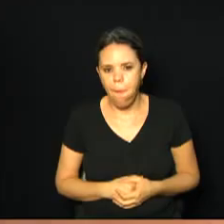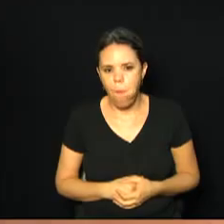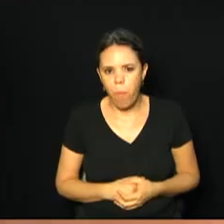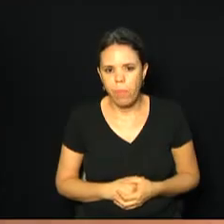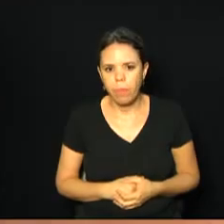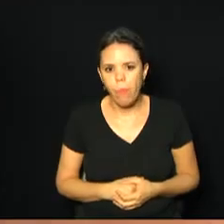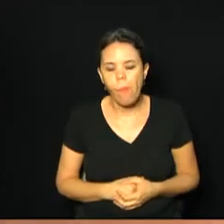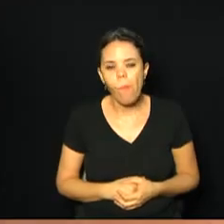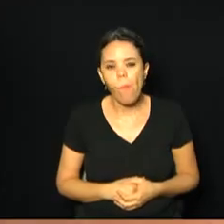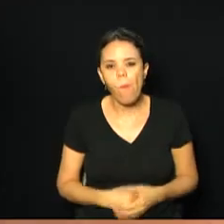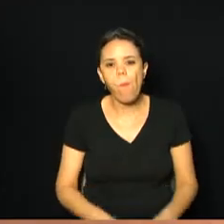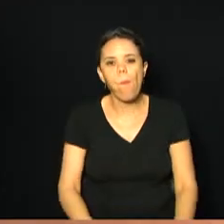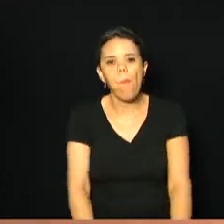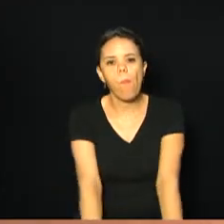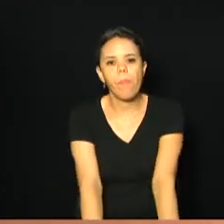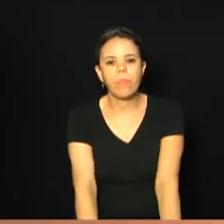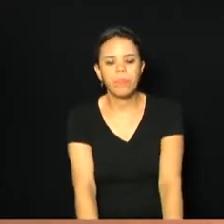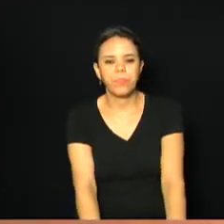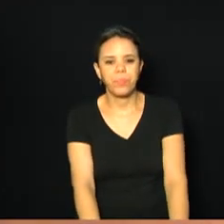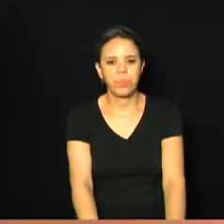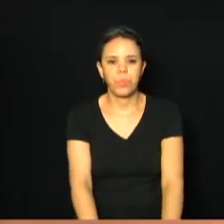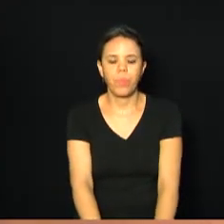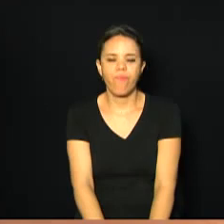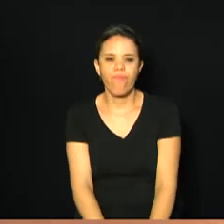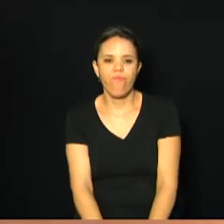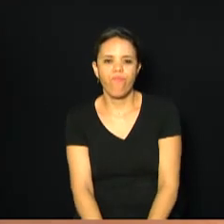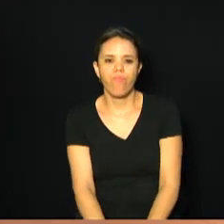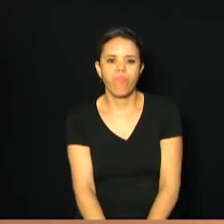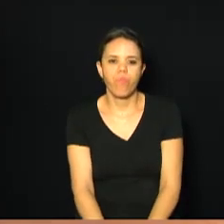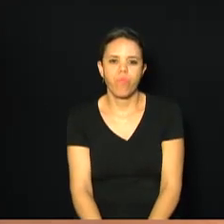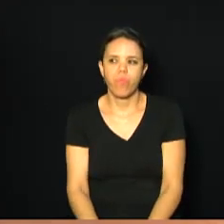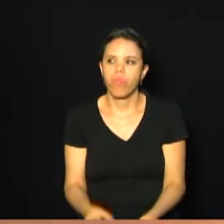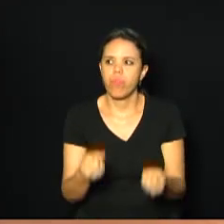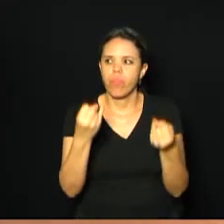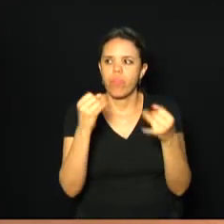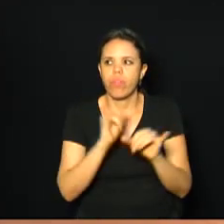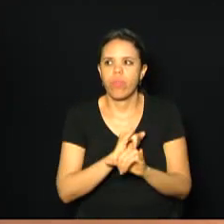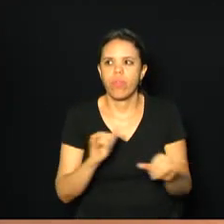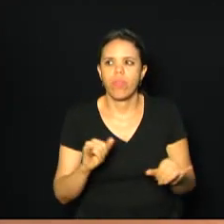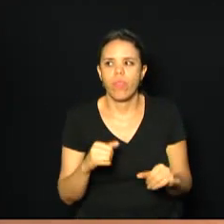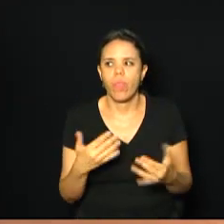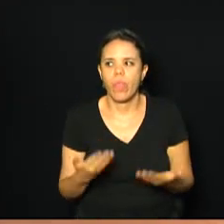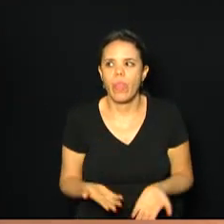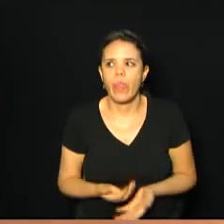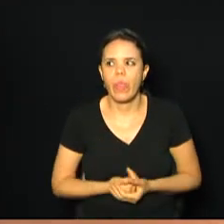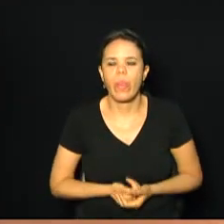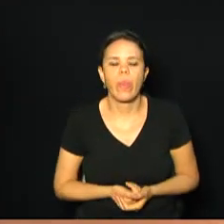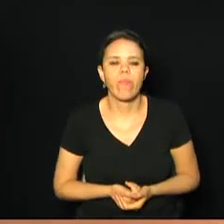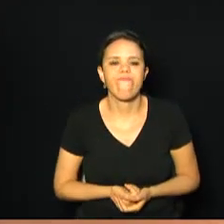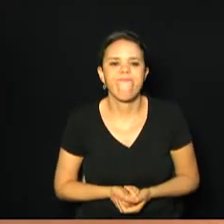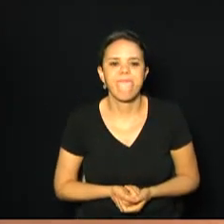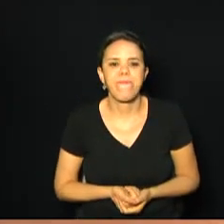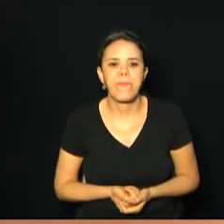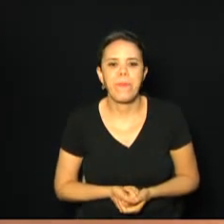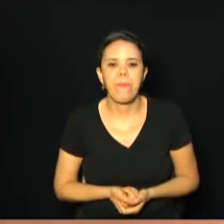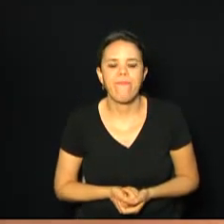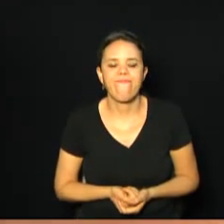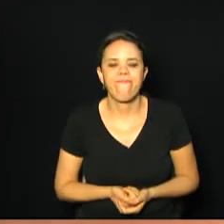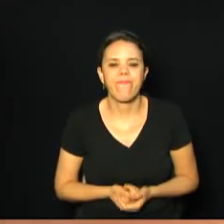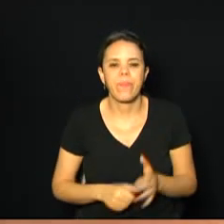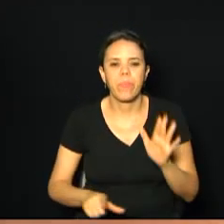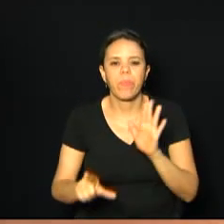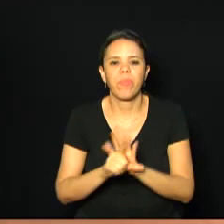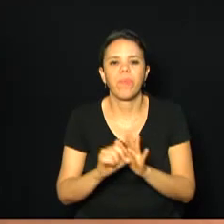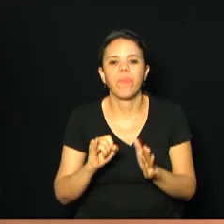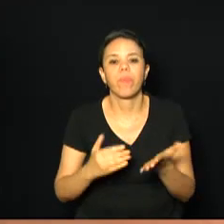Ô Regis, eu gostaria que você pudesse dar uma informação para a gente com essa lei em